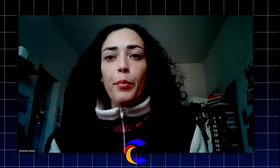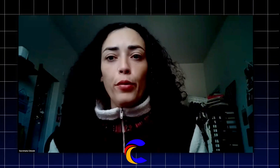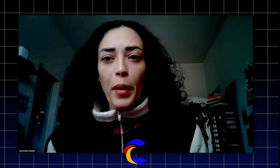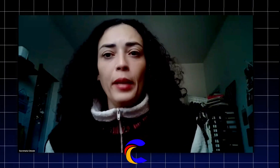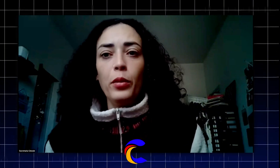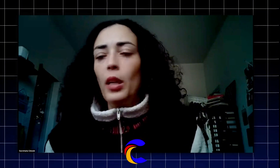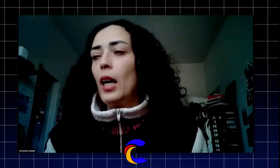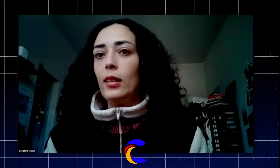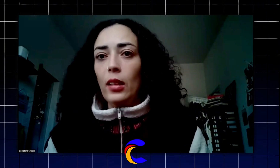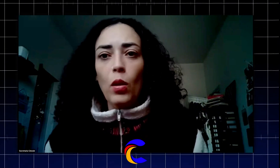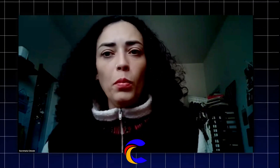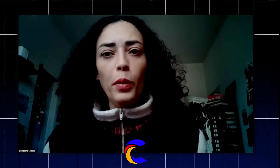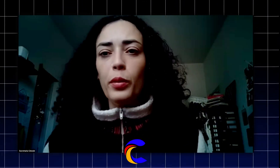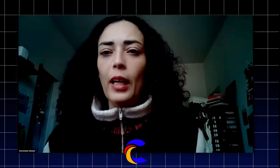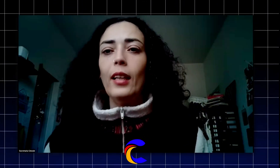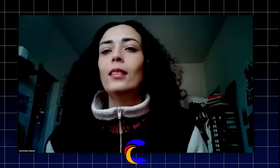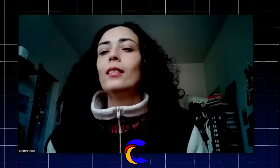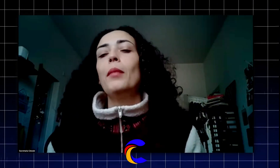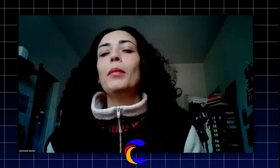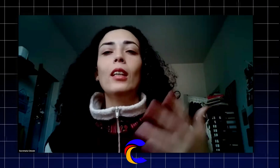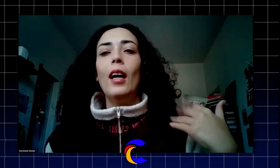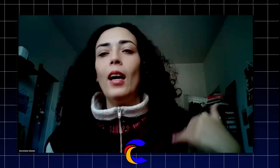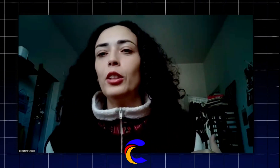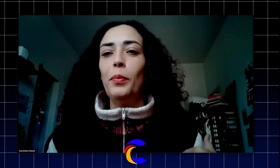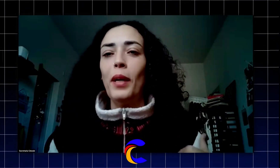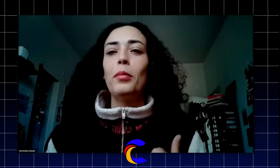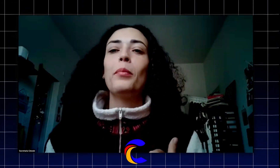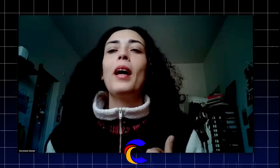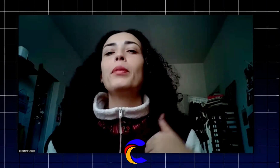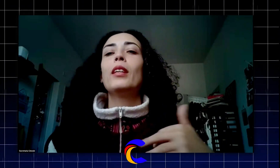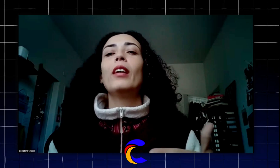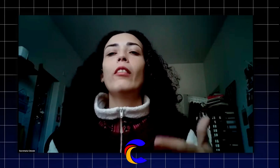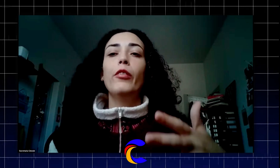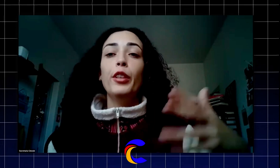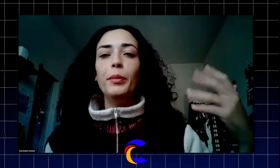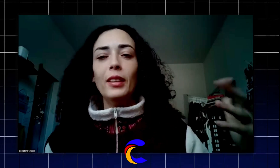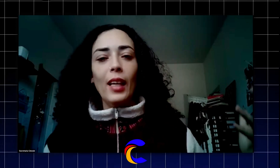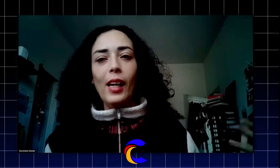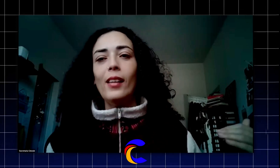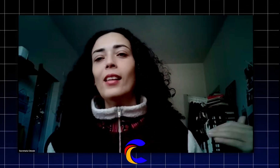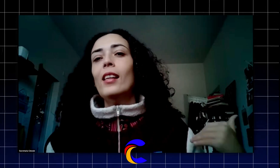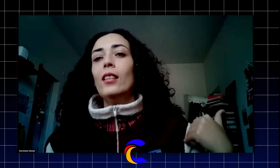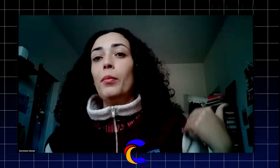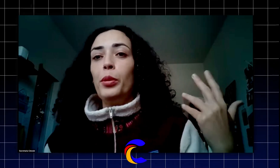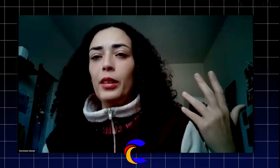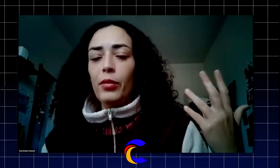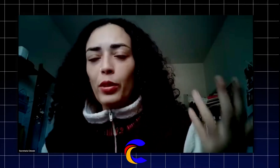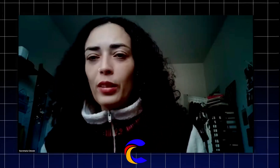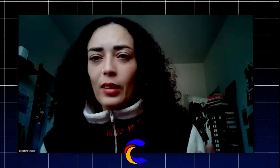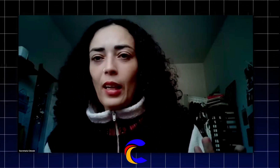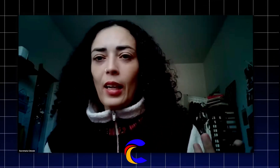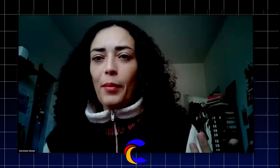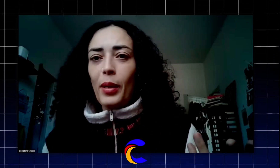também está em movimento, assim como o português. Lembra que a gente passa por uma época que falava voz me ser,